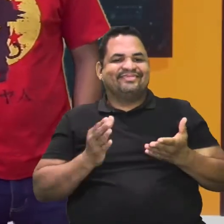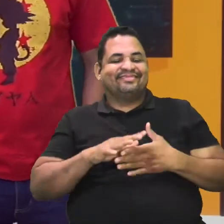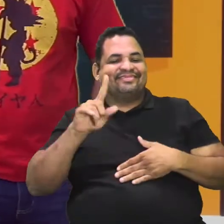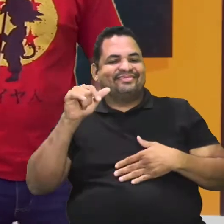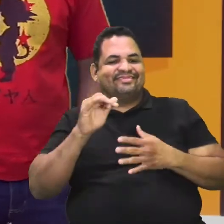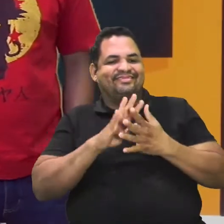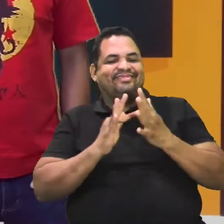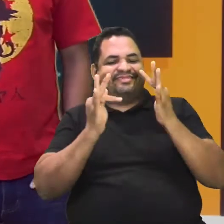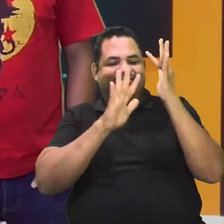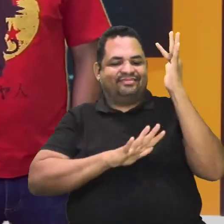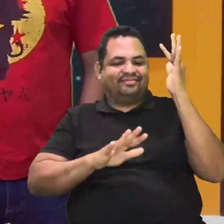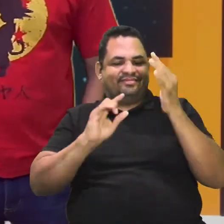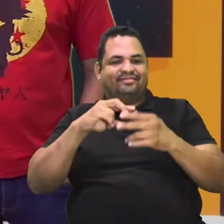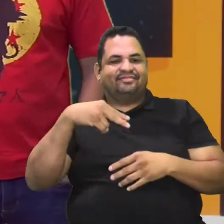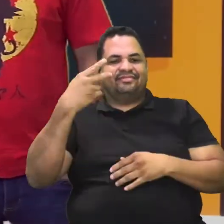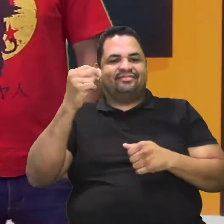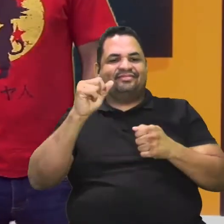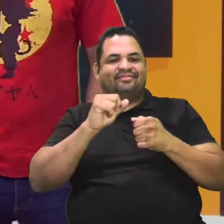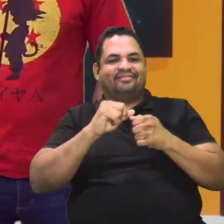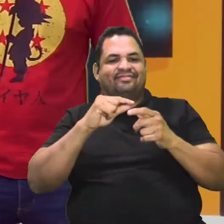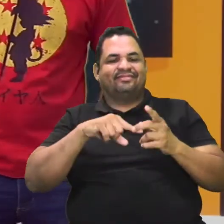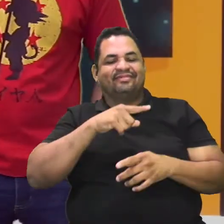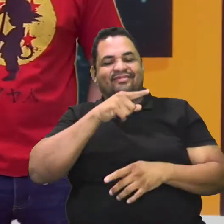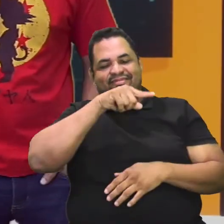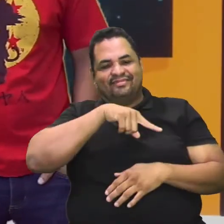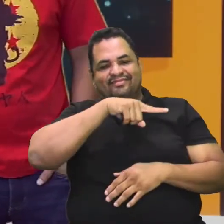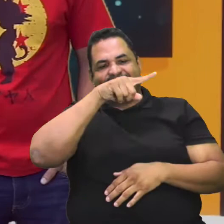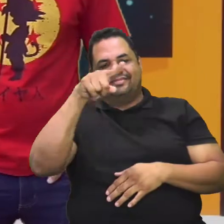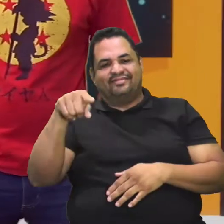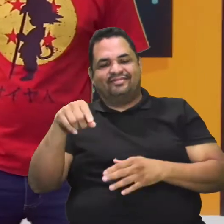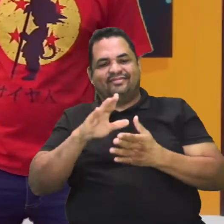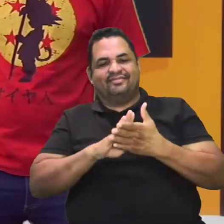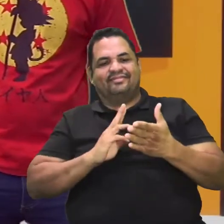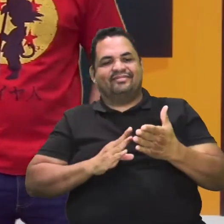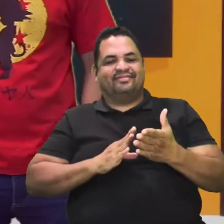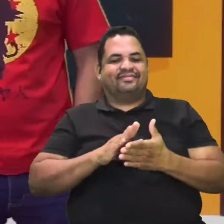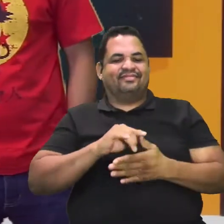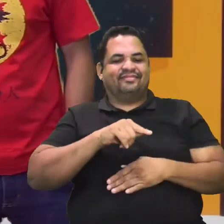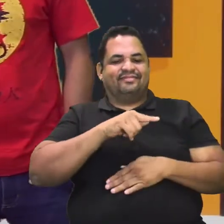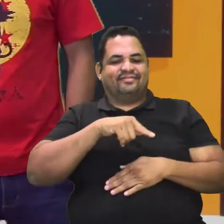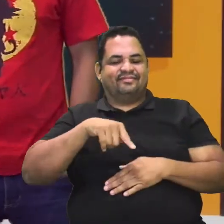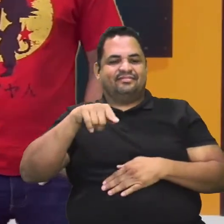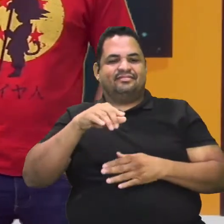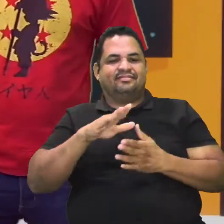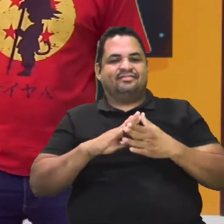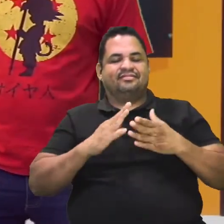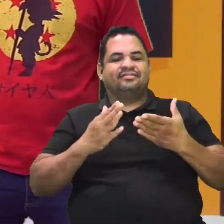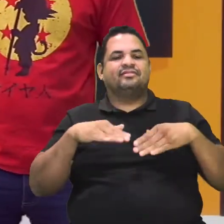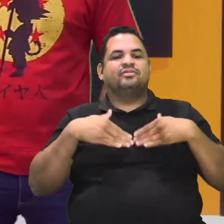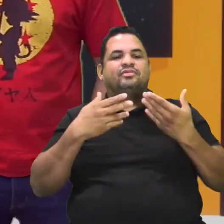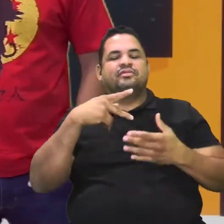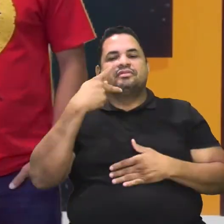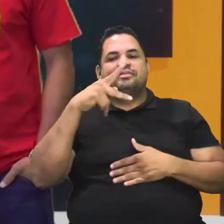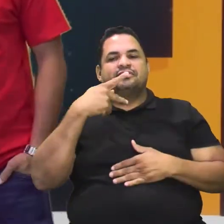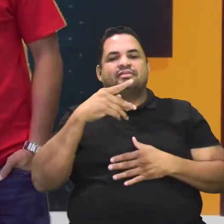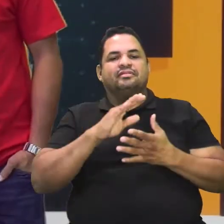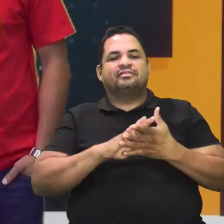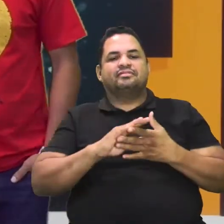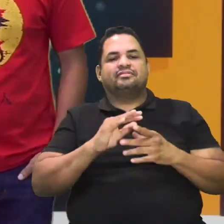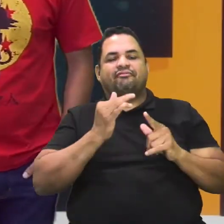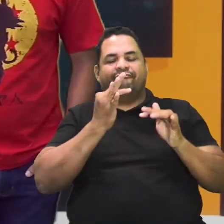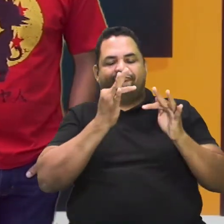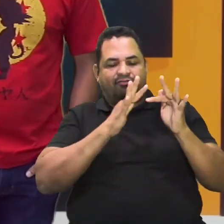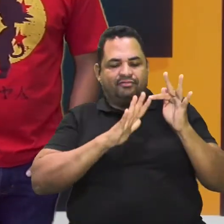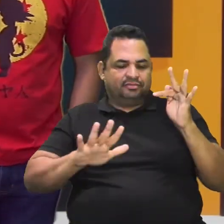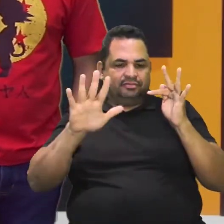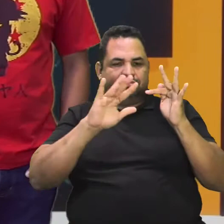é a função quadrática que faz uma parábola e segue a linha curva toda. Então, quando a gente fala de função quadrática, a